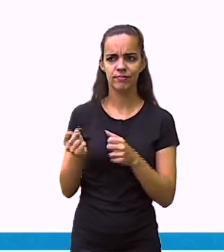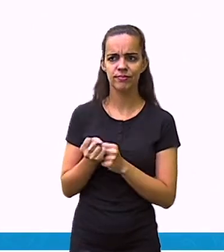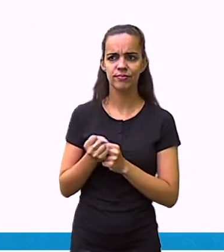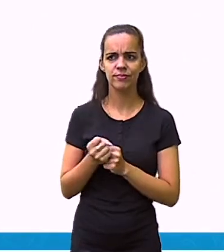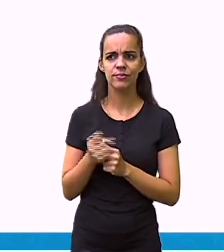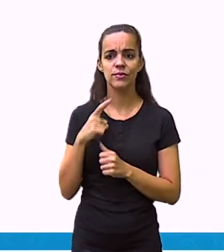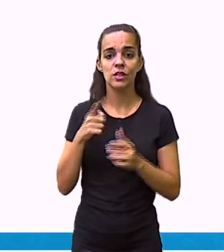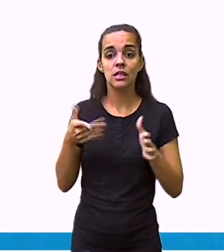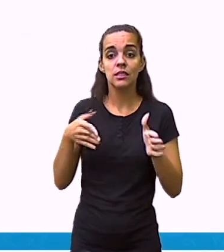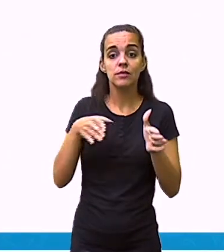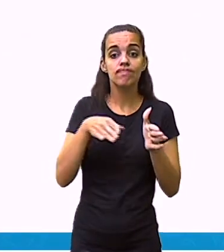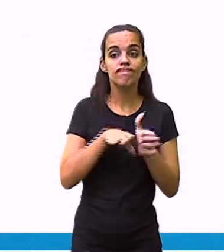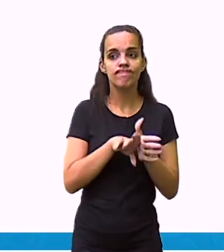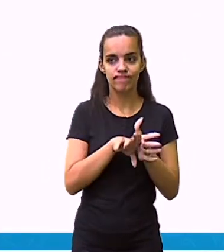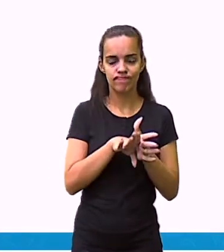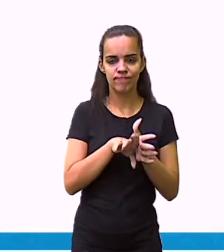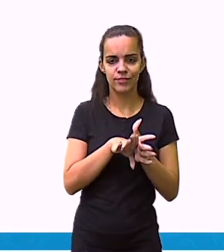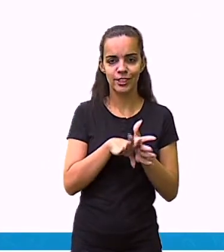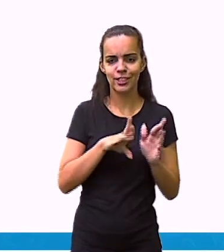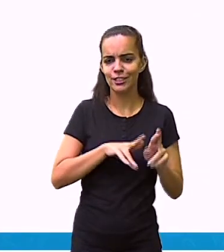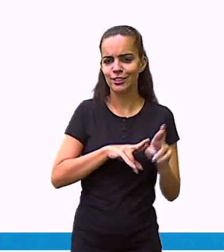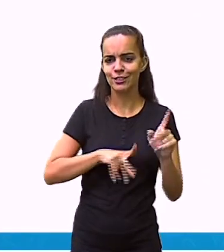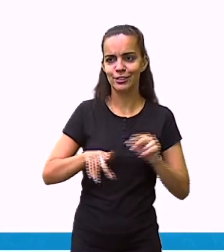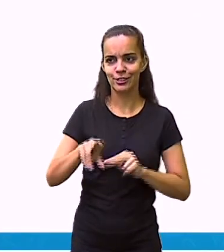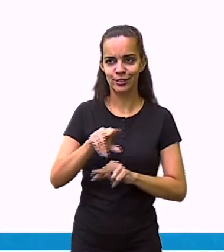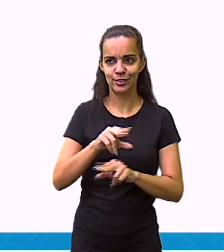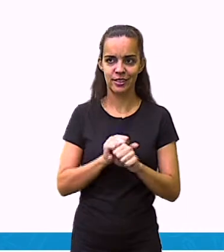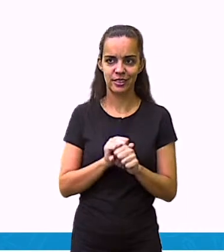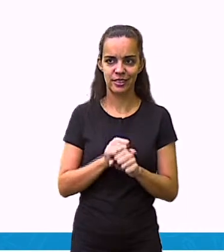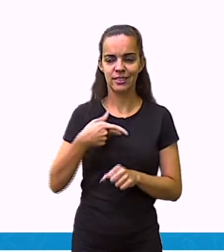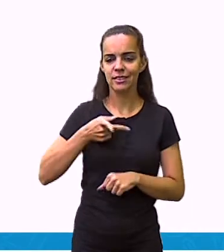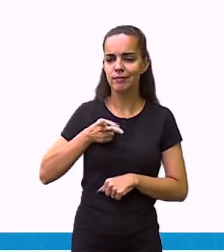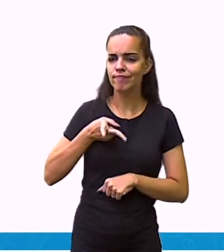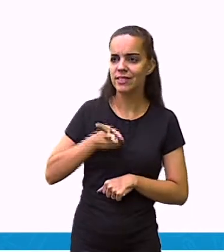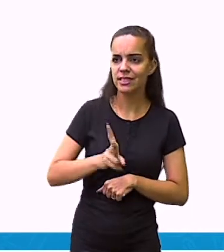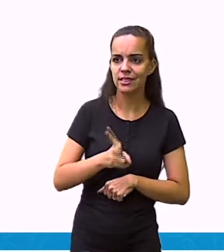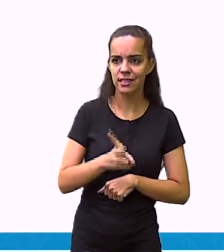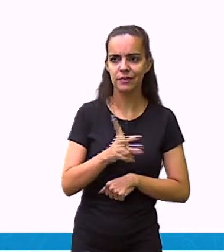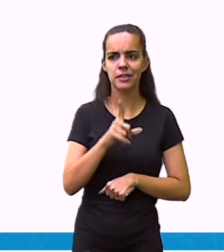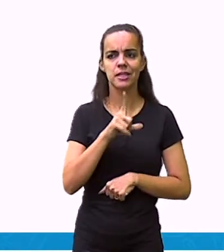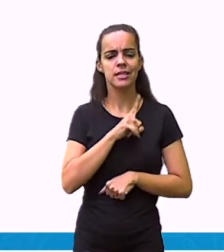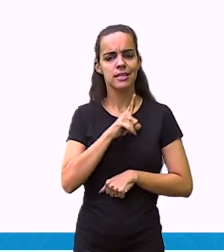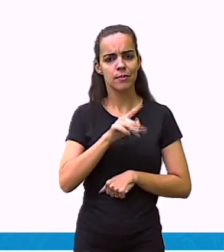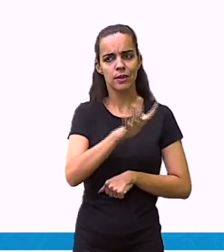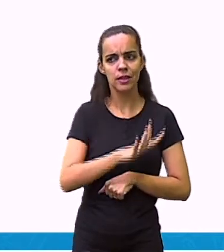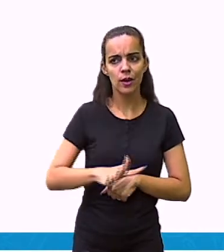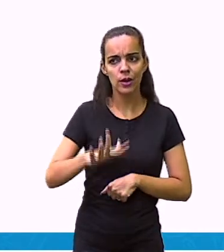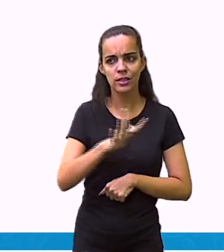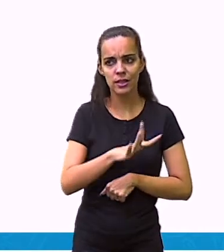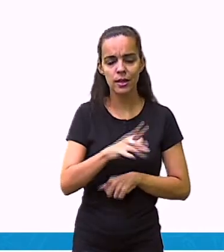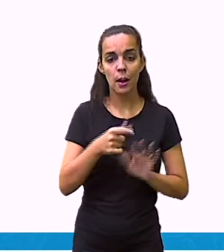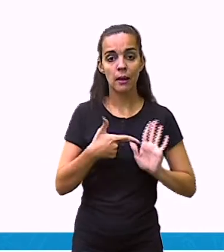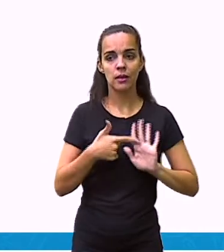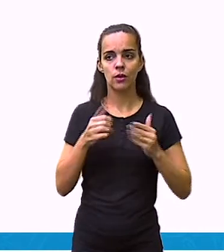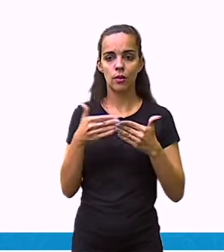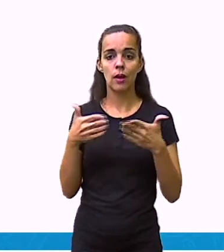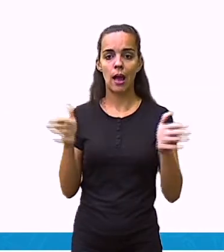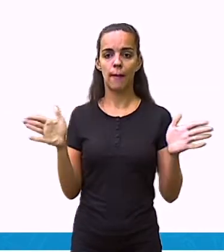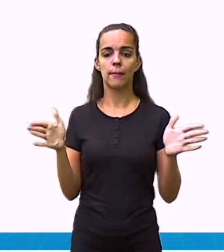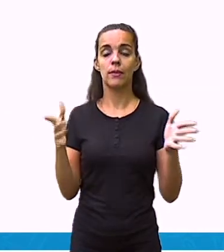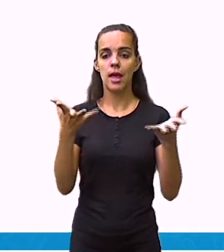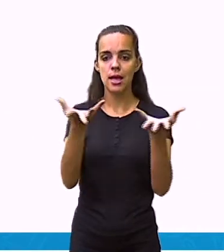raios chegam de forma diferente e que sempre terá uma área exposta aos